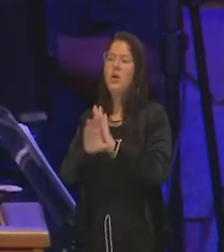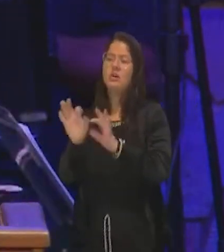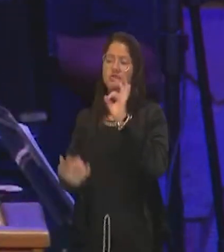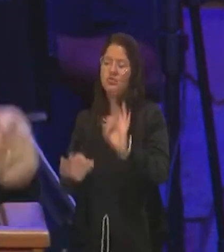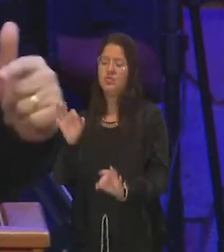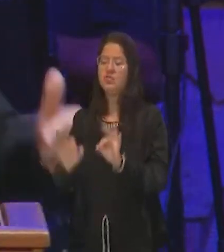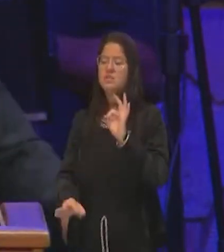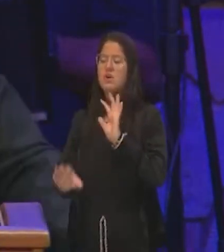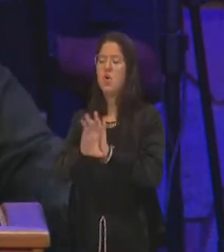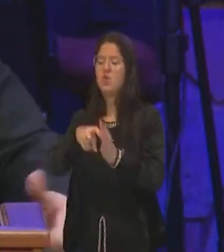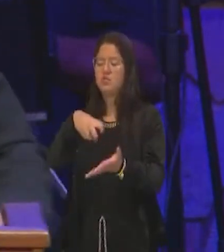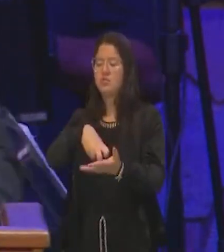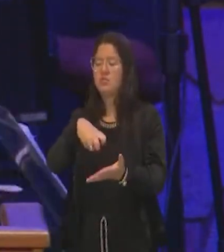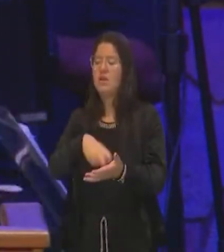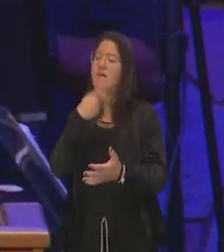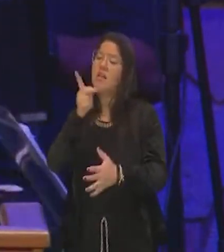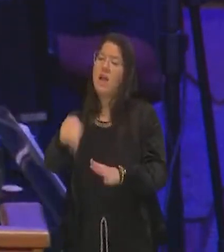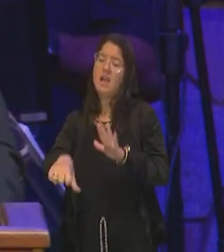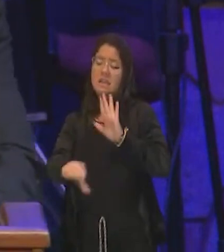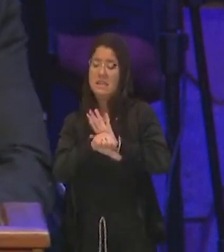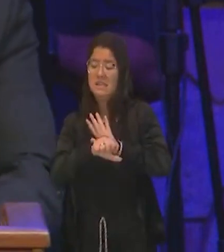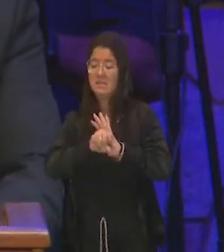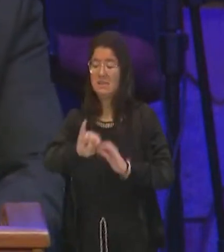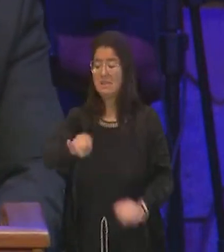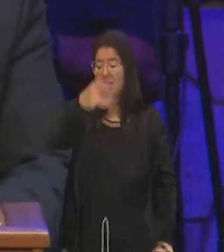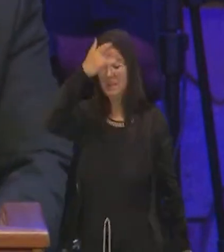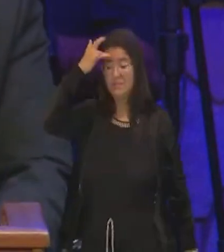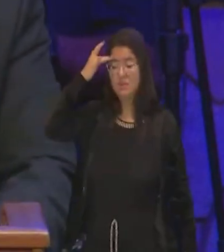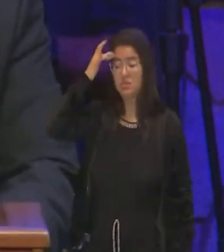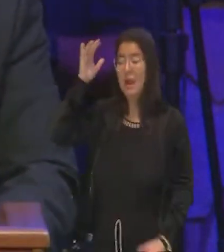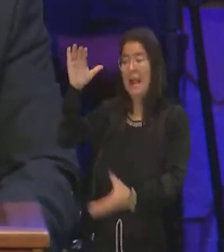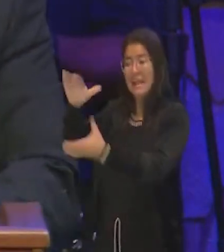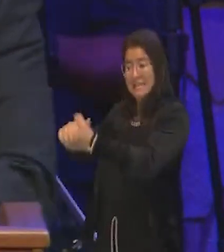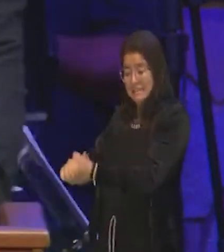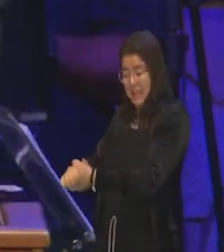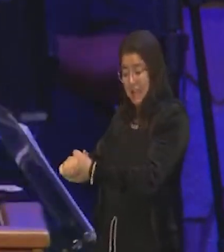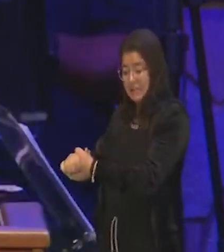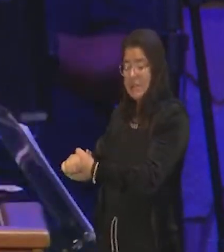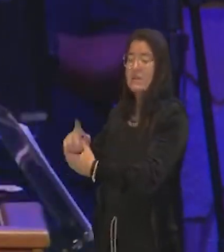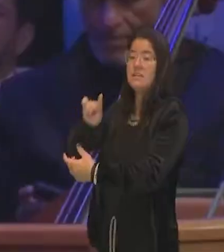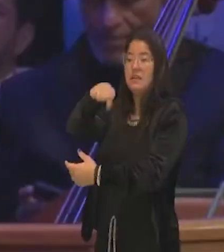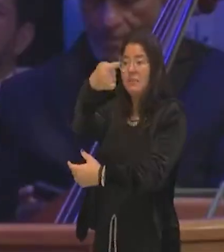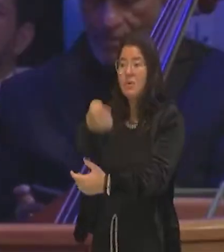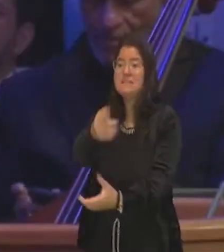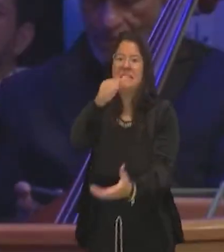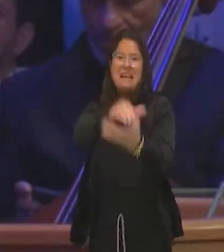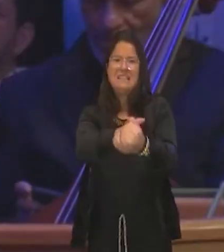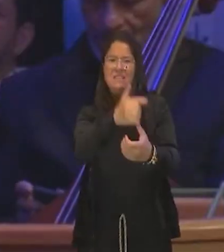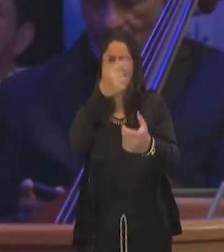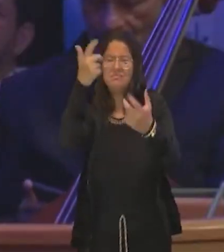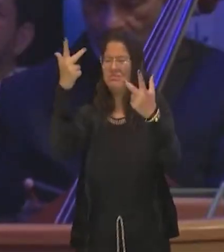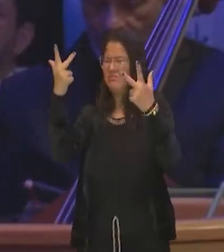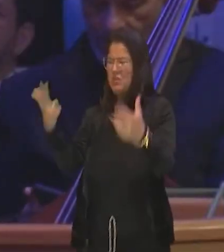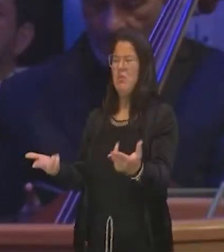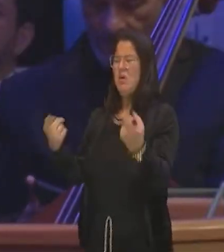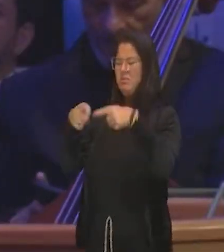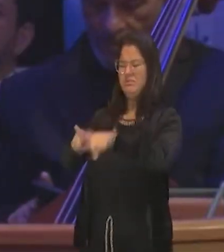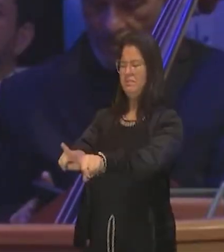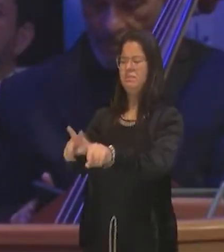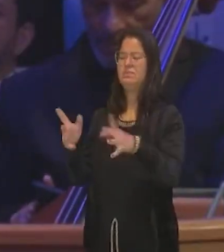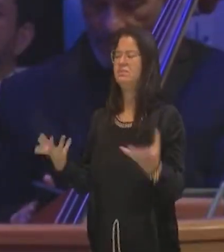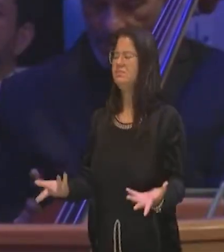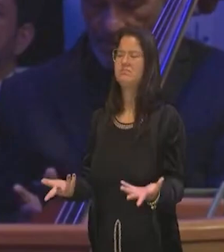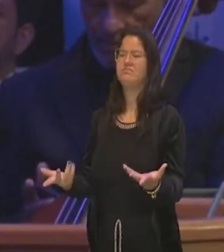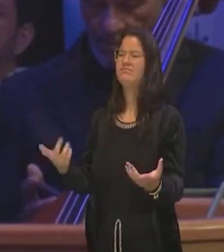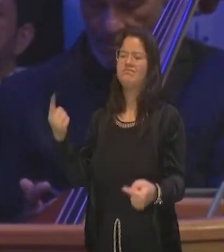Código Penal criminaliza aquela pessoa que, casada com uma mulher ou com um homem, case-se novamente com uma outra pessoa. Daí a